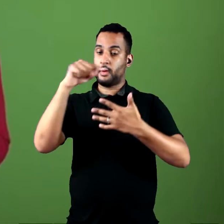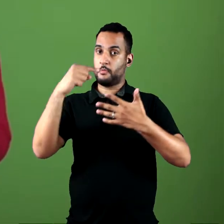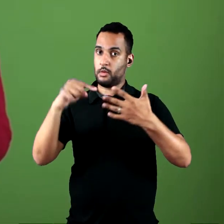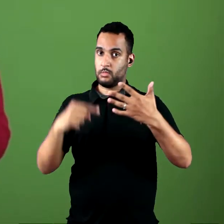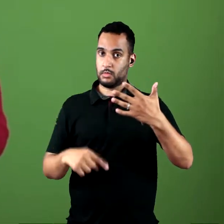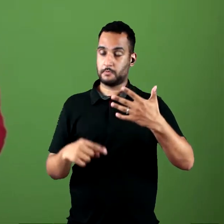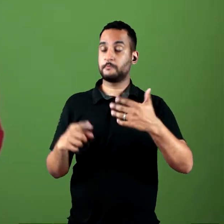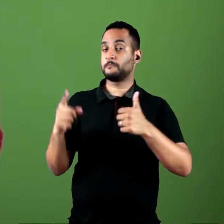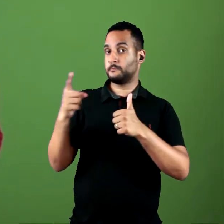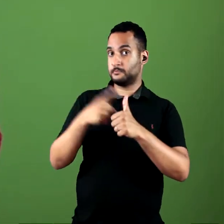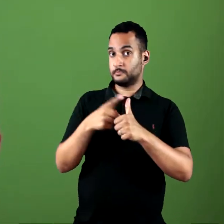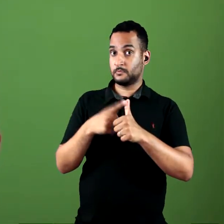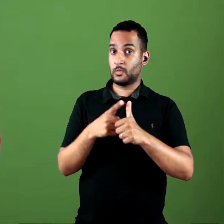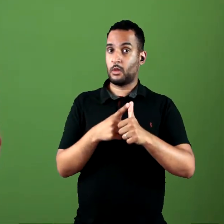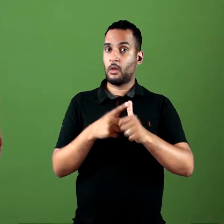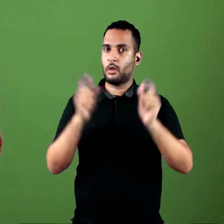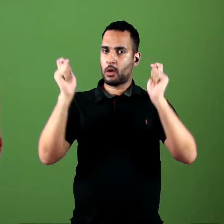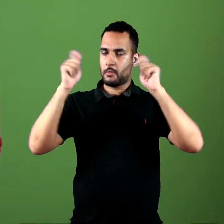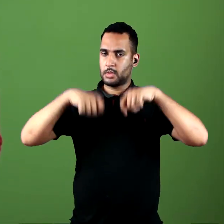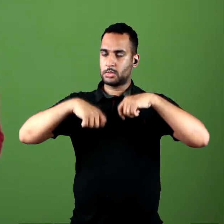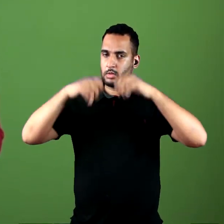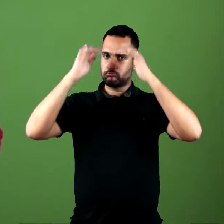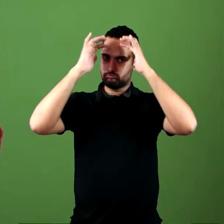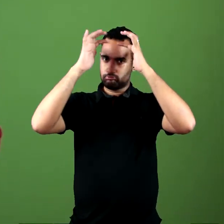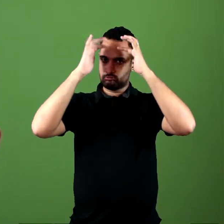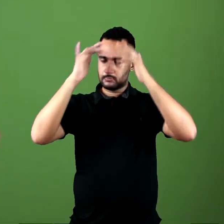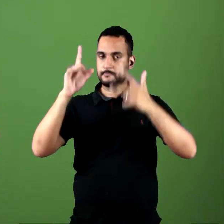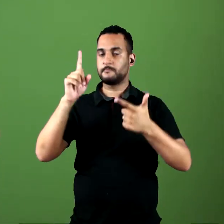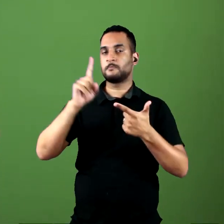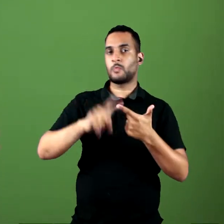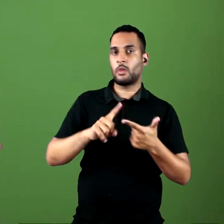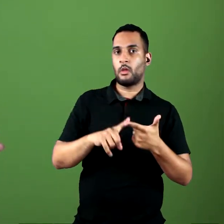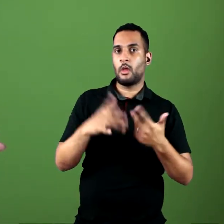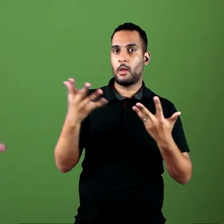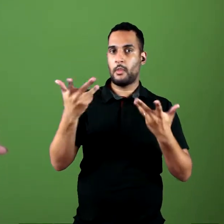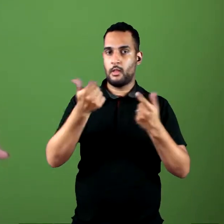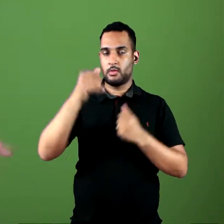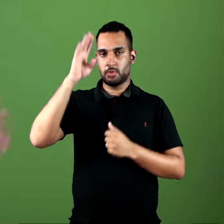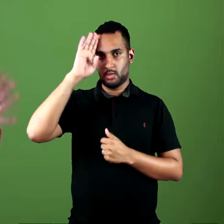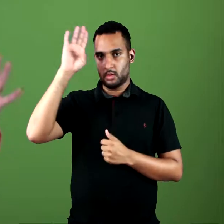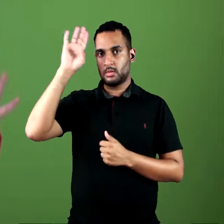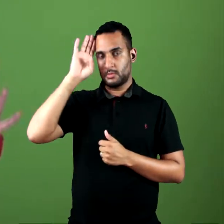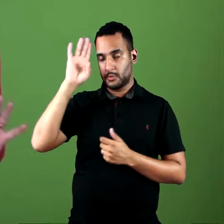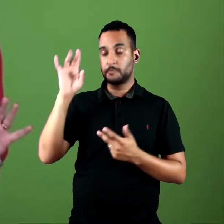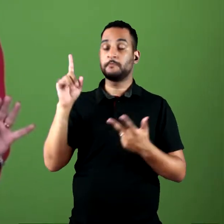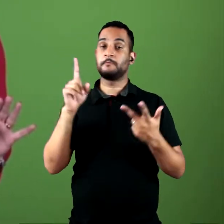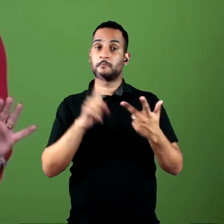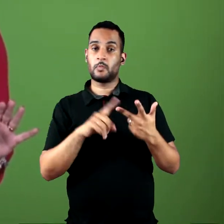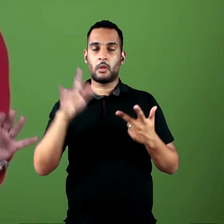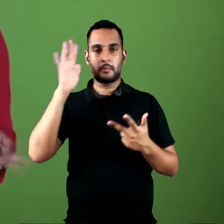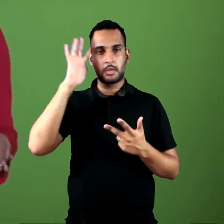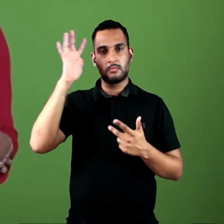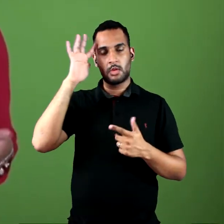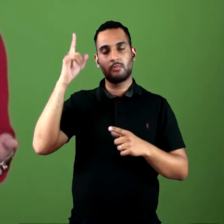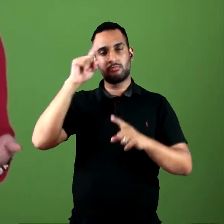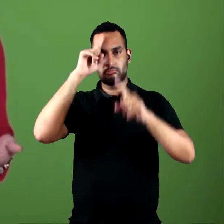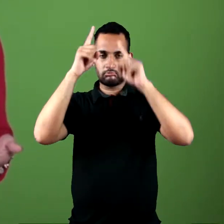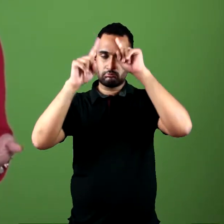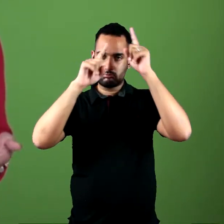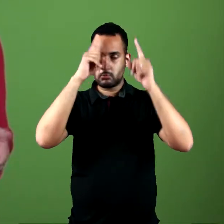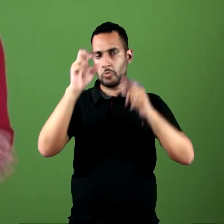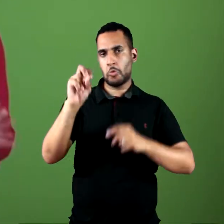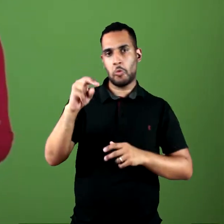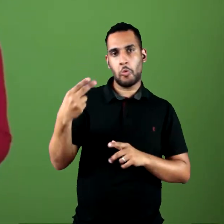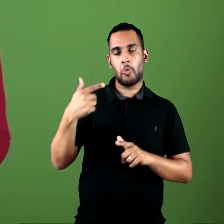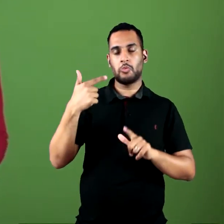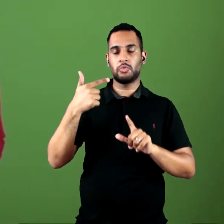aspectos: capacidade intelectual geral, aptidão acadêmica específica, pensamento criador ou